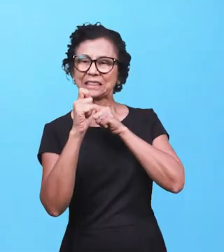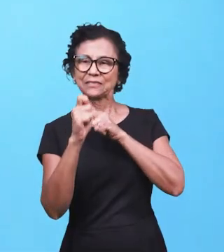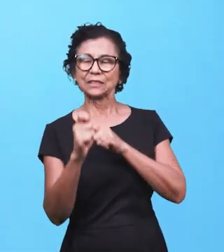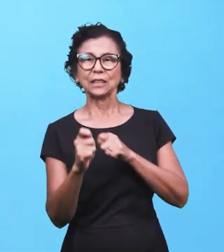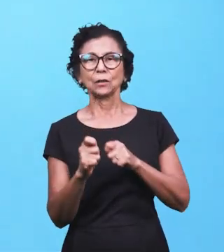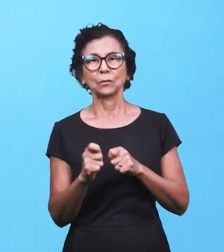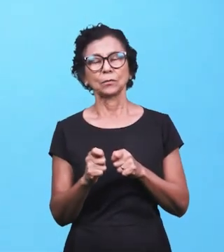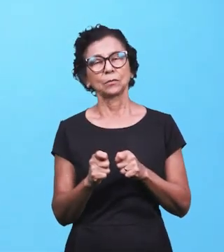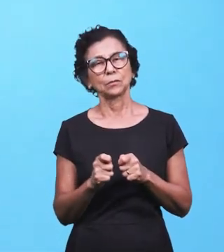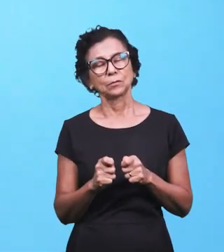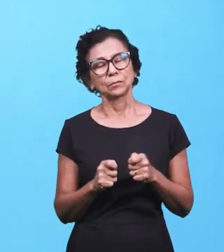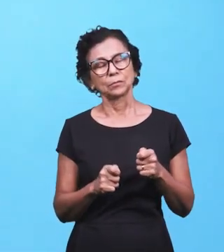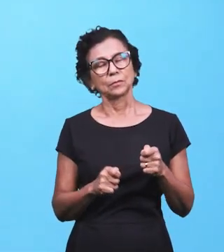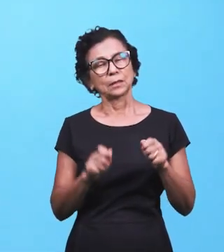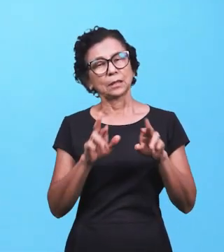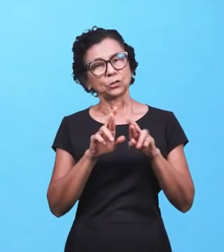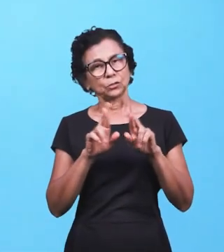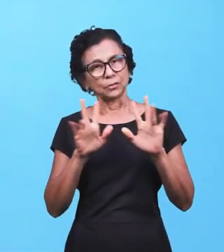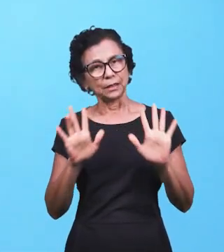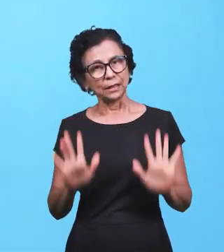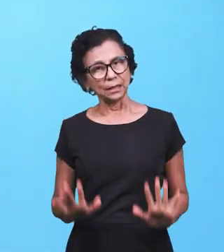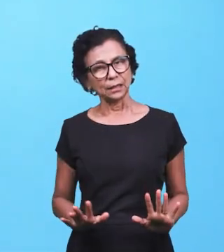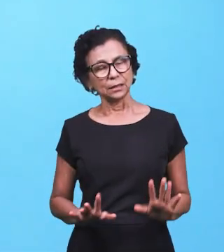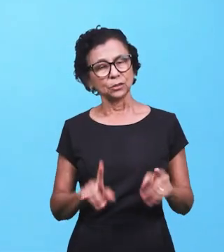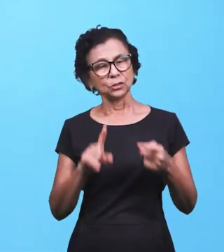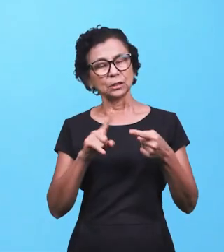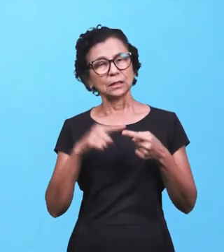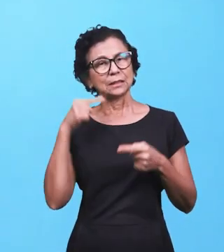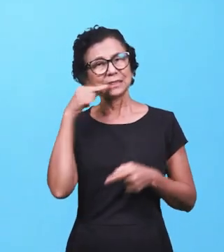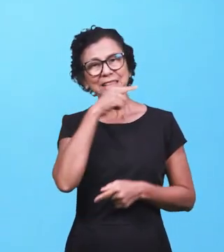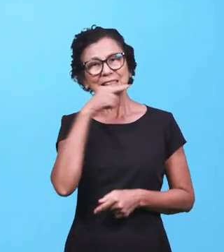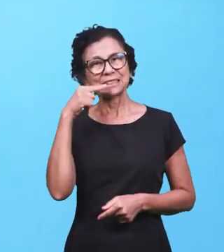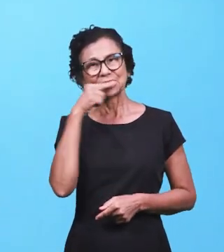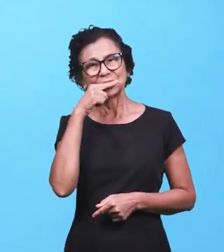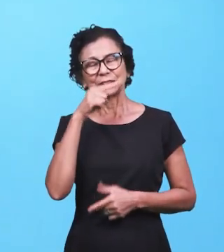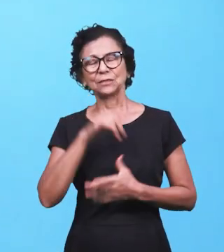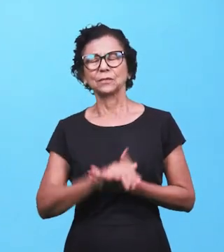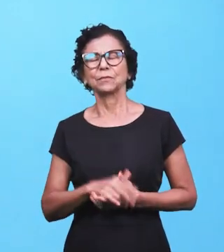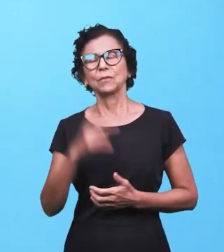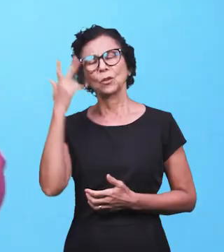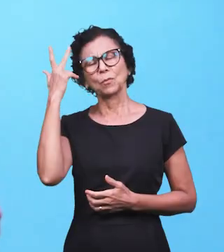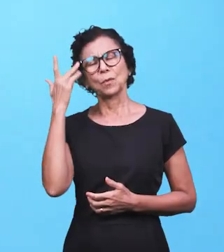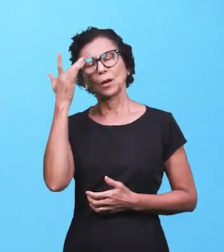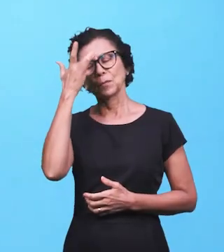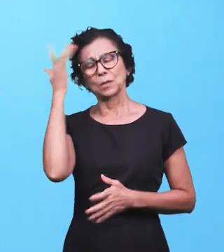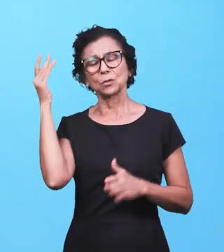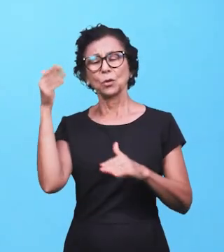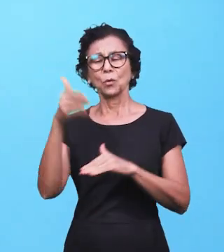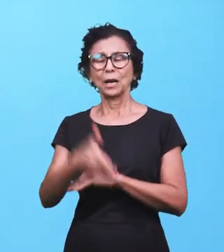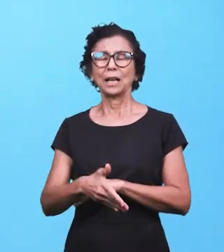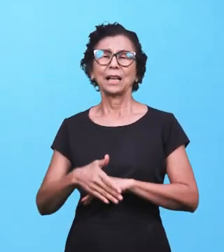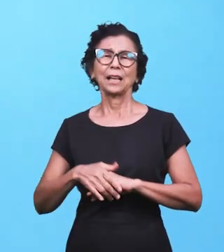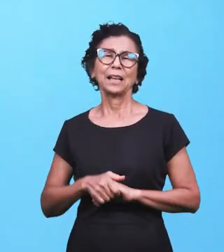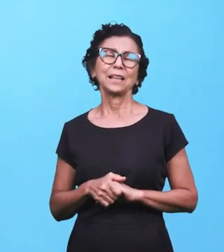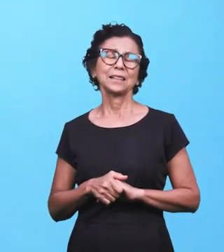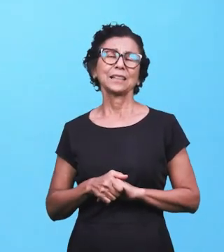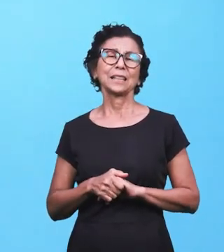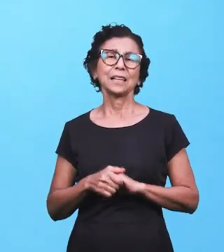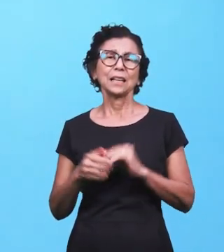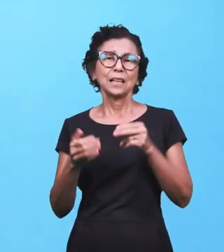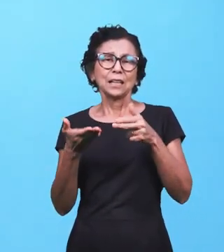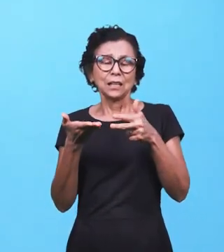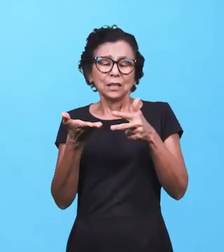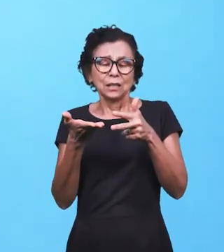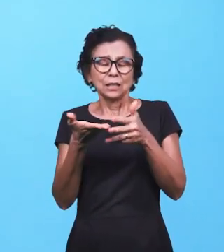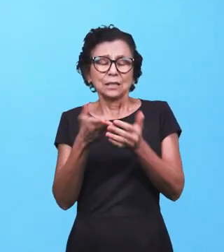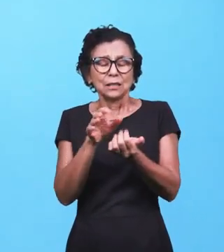escova, que é limpar entre os dentes. É muito comum pacientes chegarem no consultório com queixa de cárie entre os dentes, que é bem